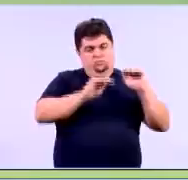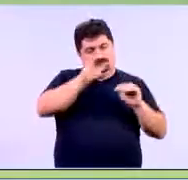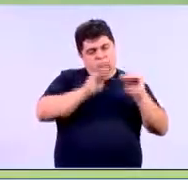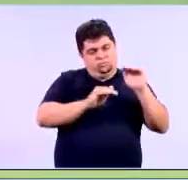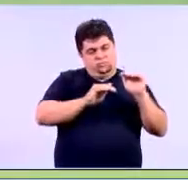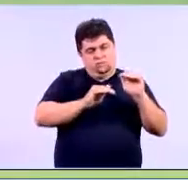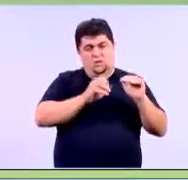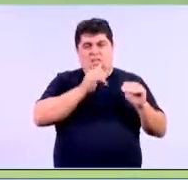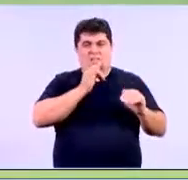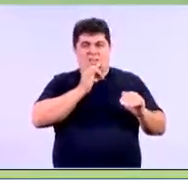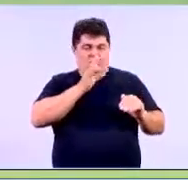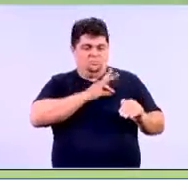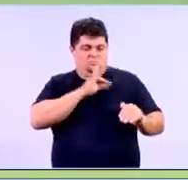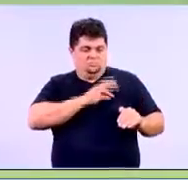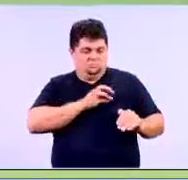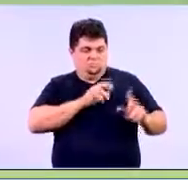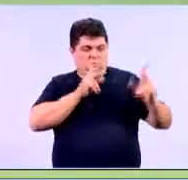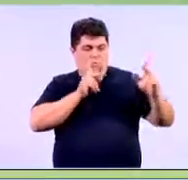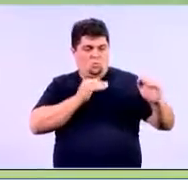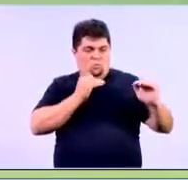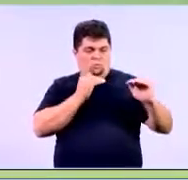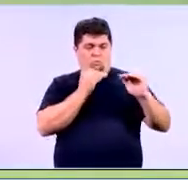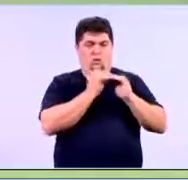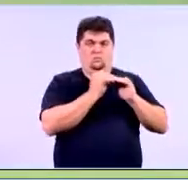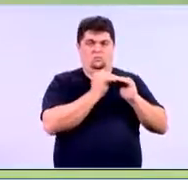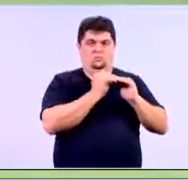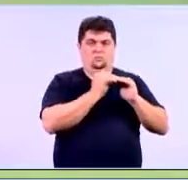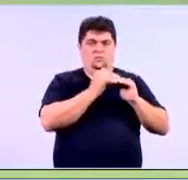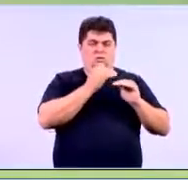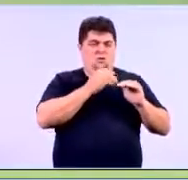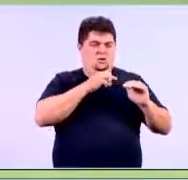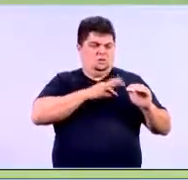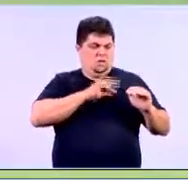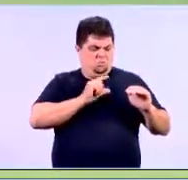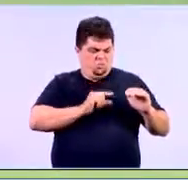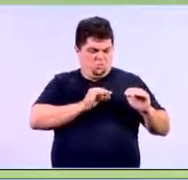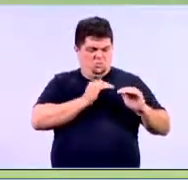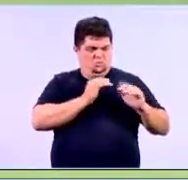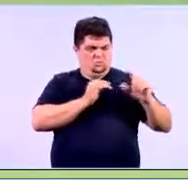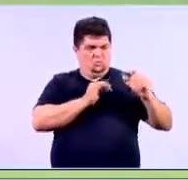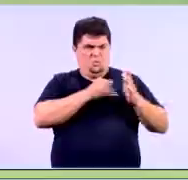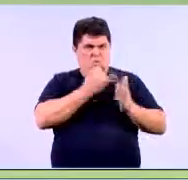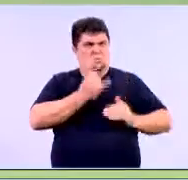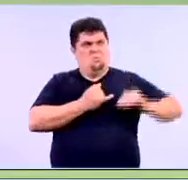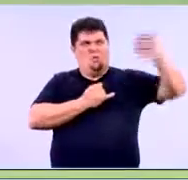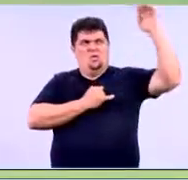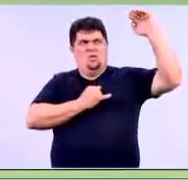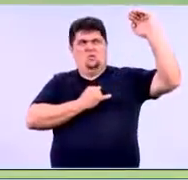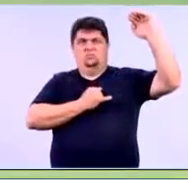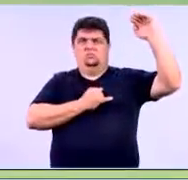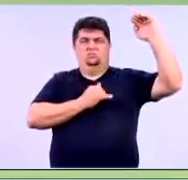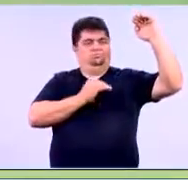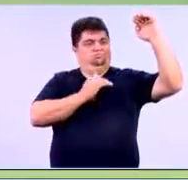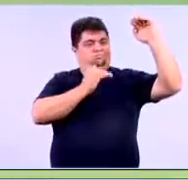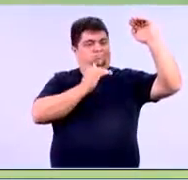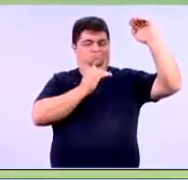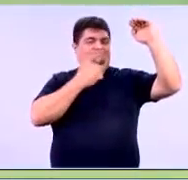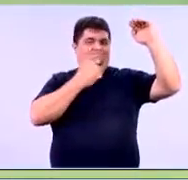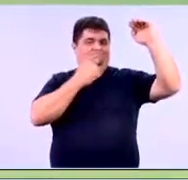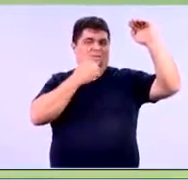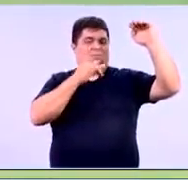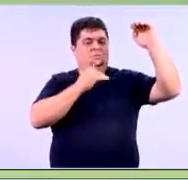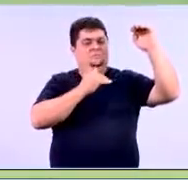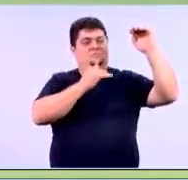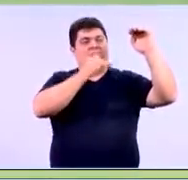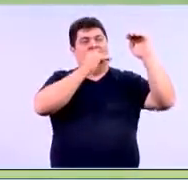segundo a capacidade econômica do contribuinte, facultando a administração tributária, especialmente para